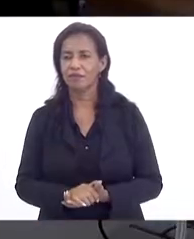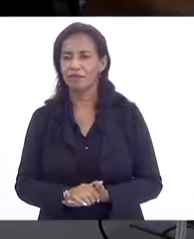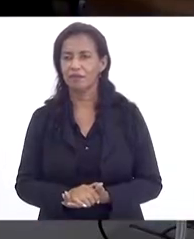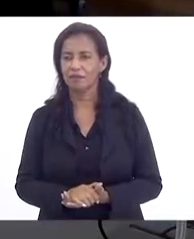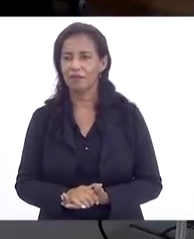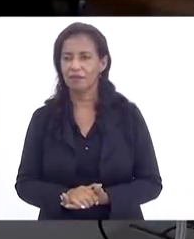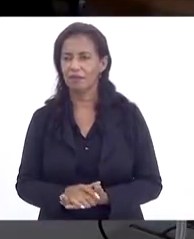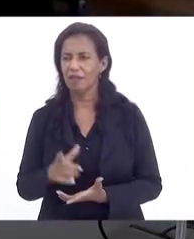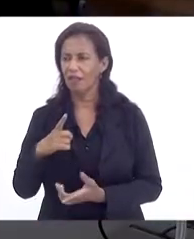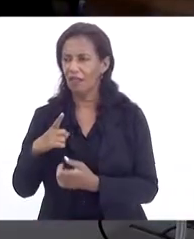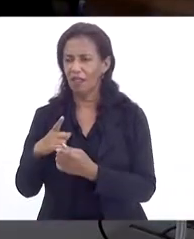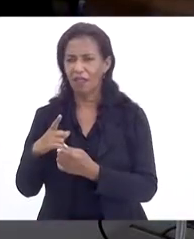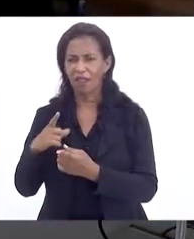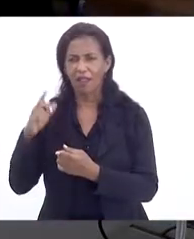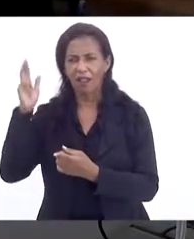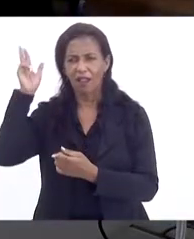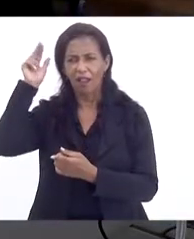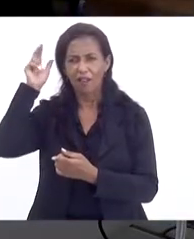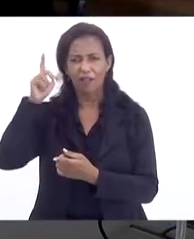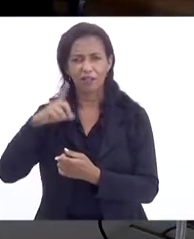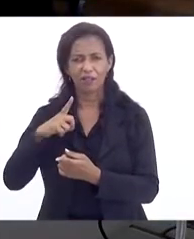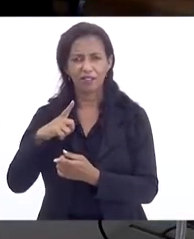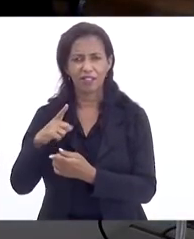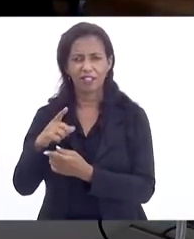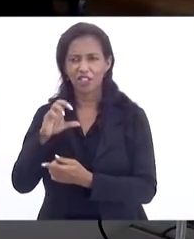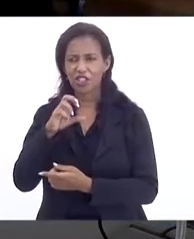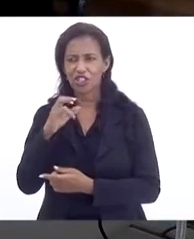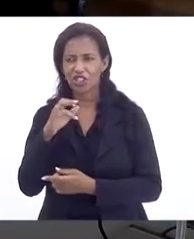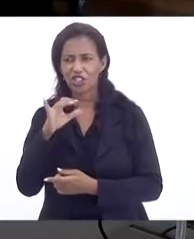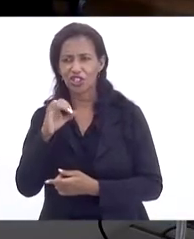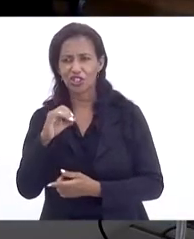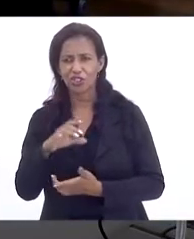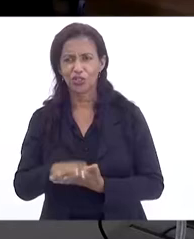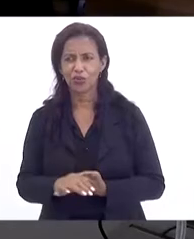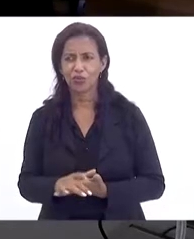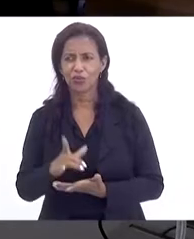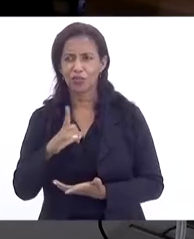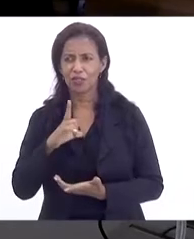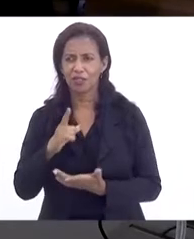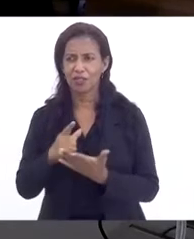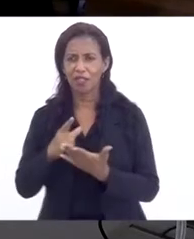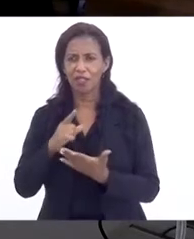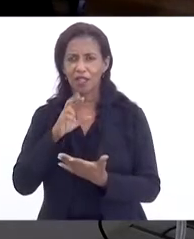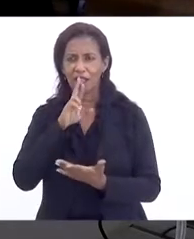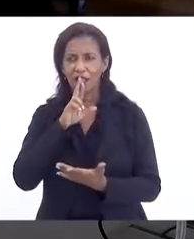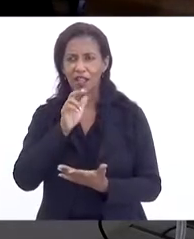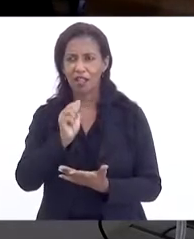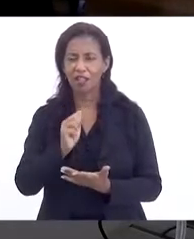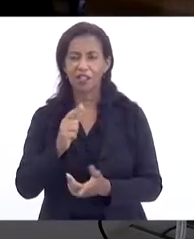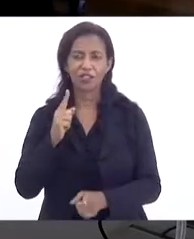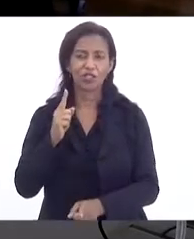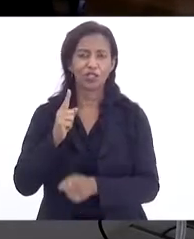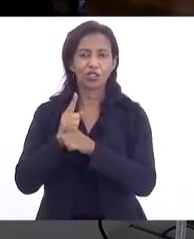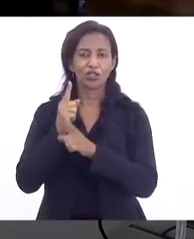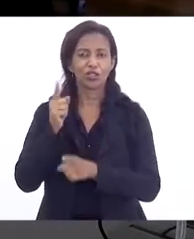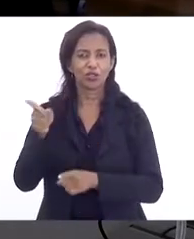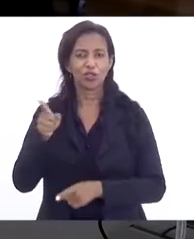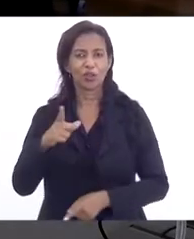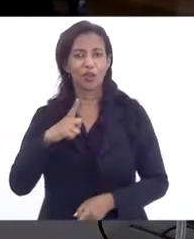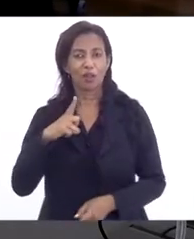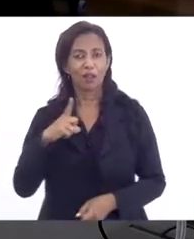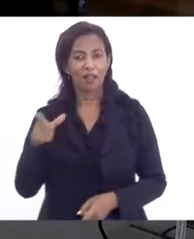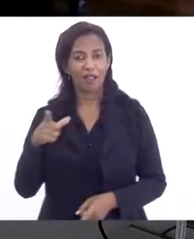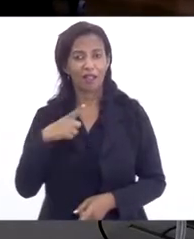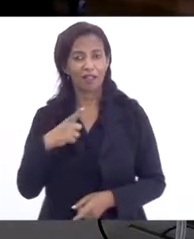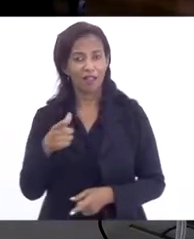cria cavalo também, Chico? Cria. Qualquer animal de pato. Nem deputado Rodrigo Amorim. A gente descobriu aqui que ele também é criador de